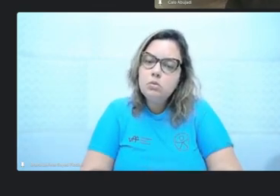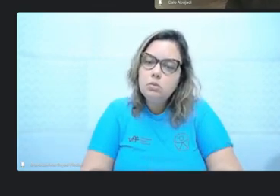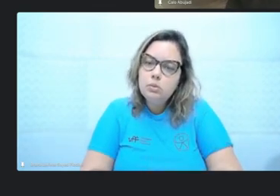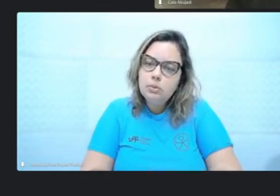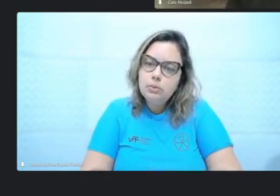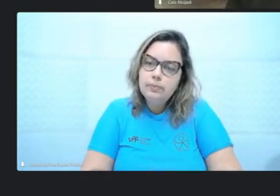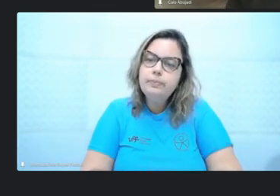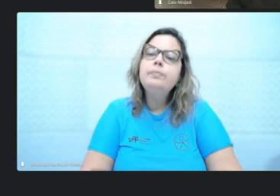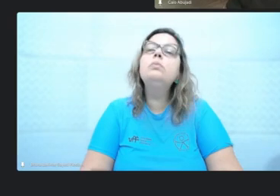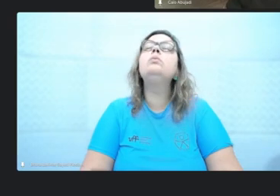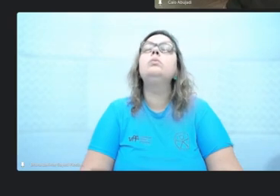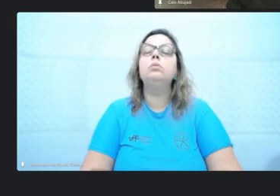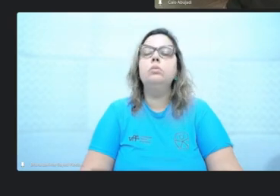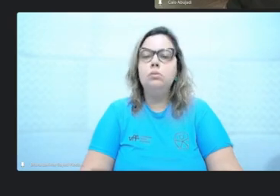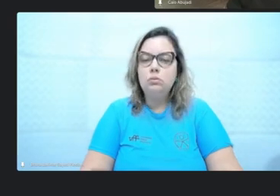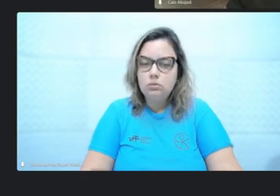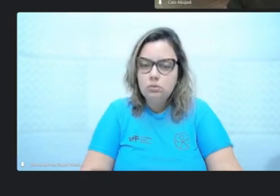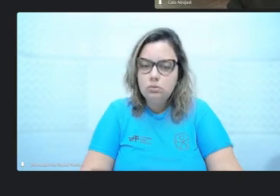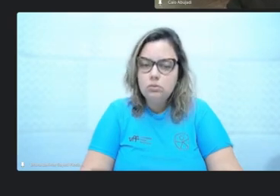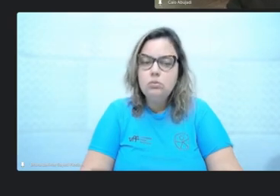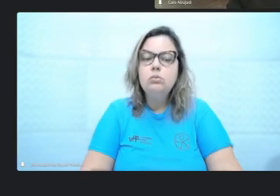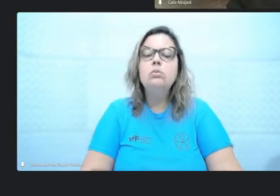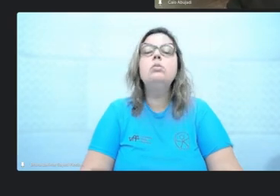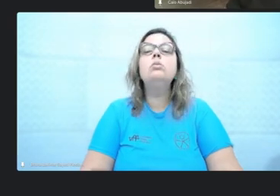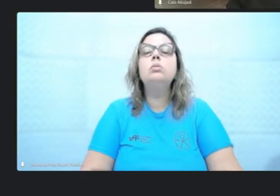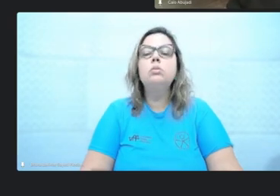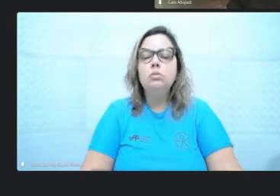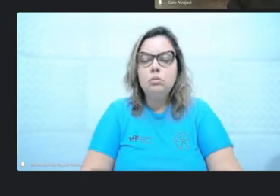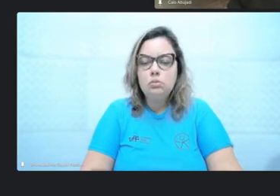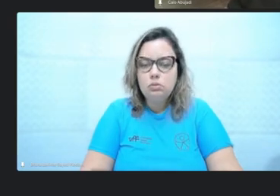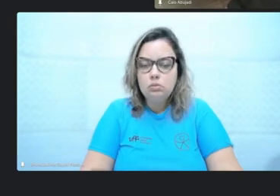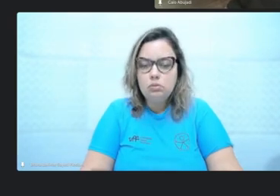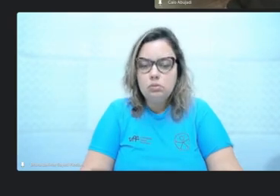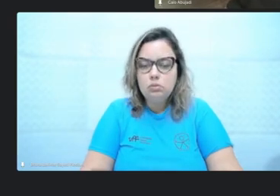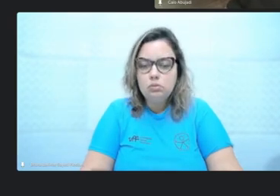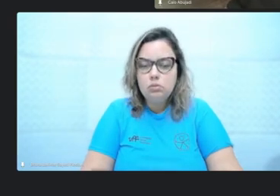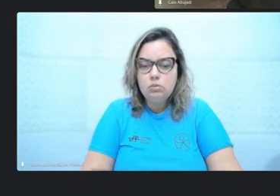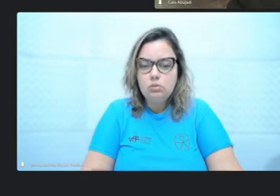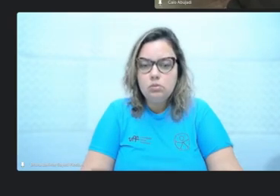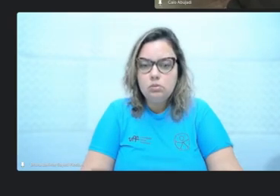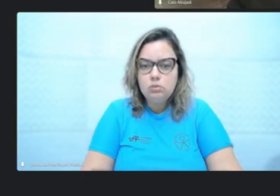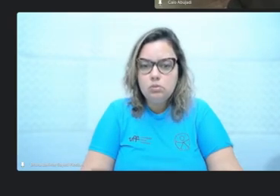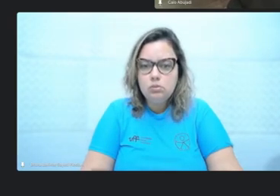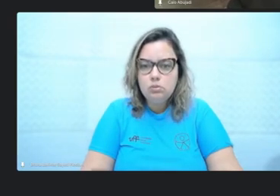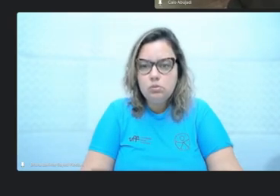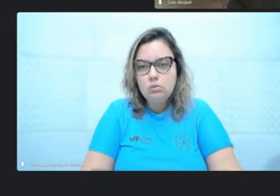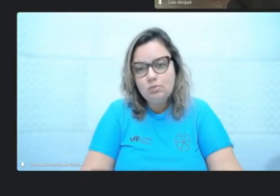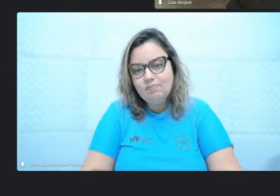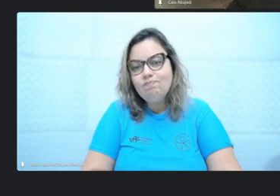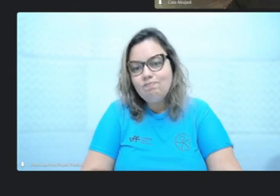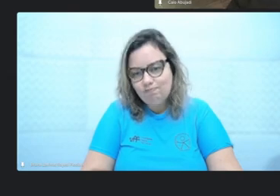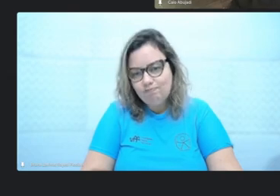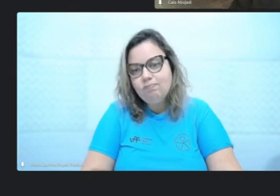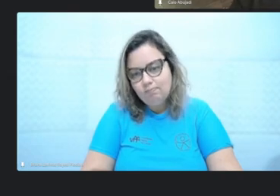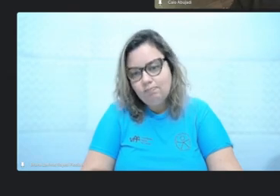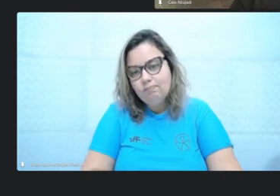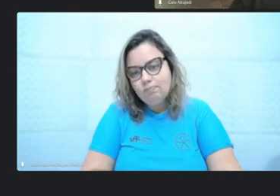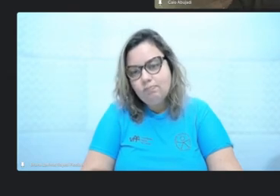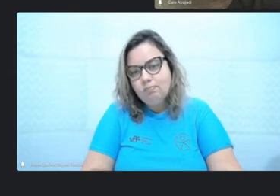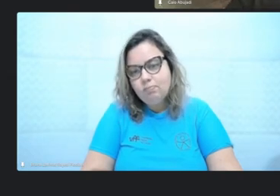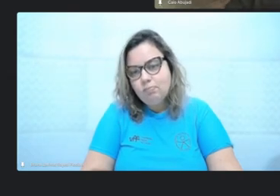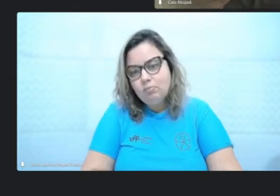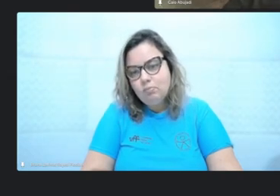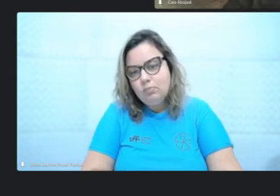erros genéticos, síndromes cromossômicas, malformações, que aí ele tem um quadro mais engessado de melhorar,